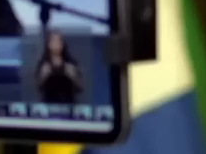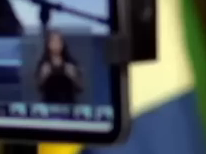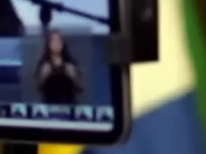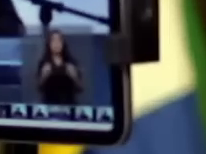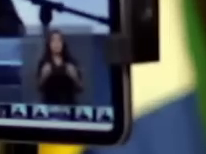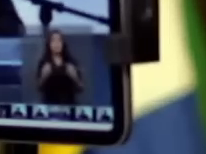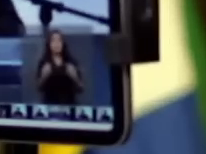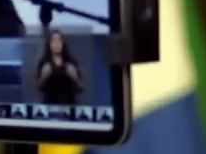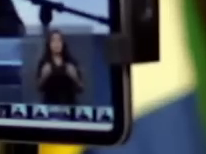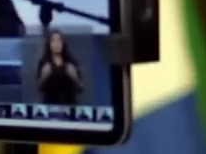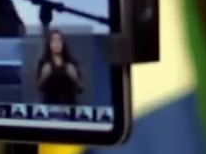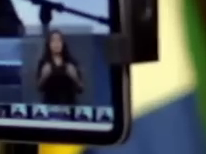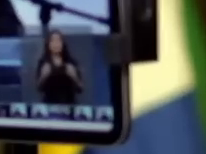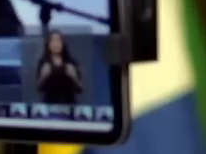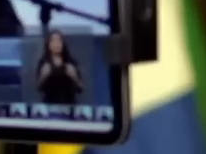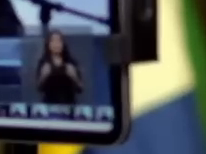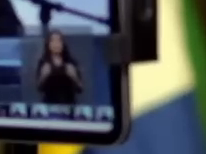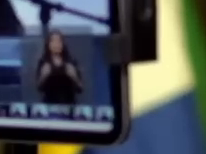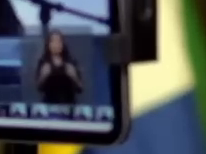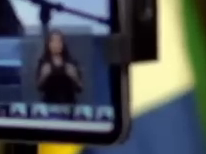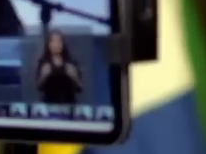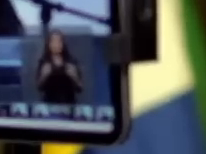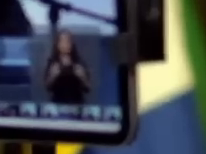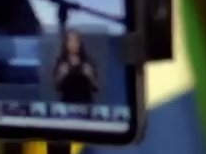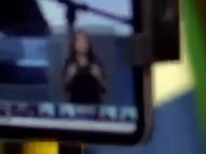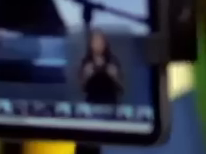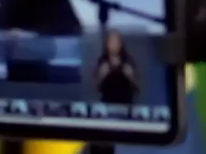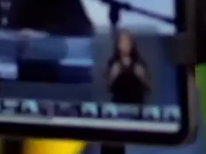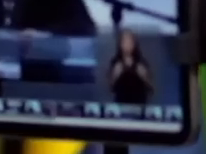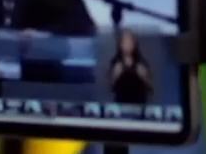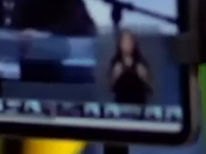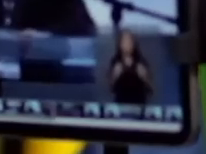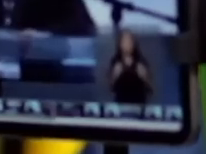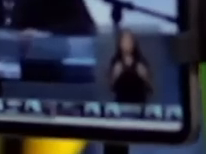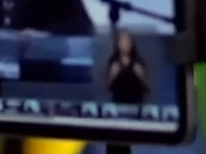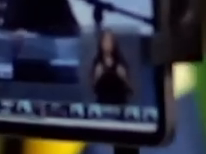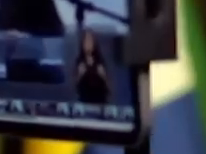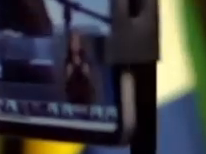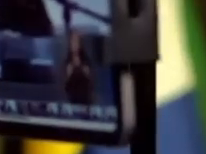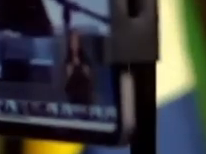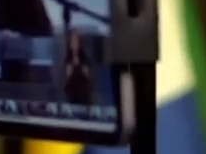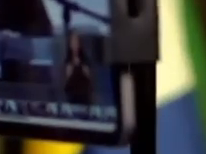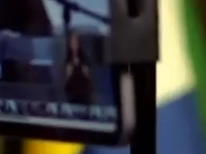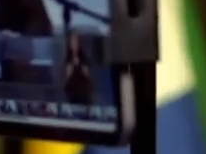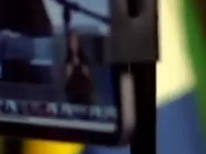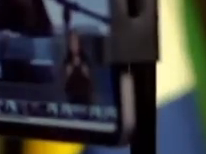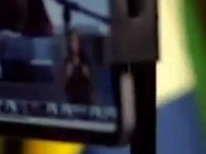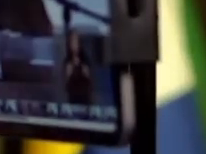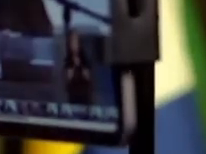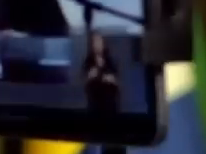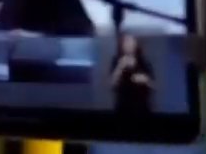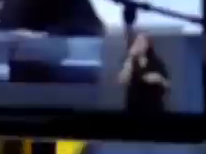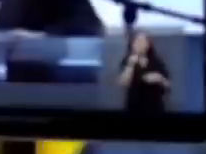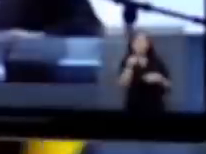mais de uma vez para pegar os pontos e poder debater e ajudar essa pessoa a abrir a mente vamos lá